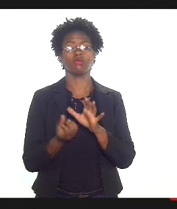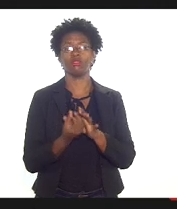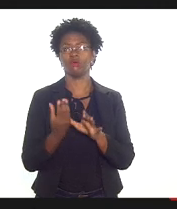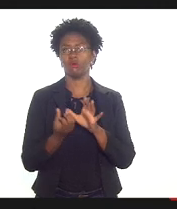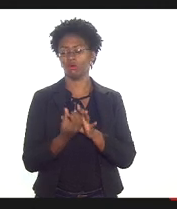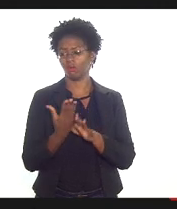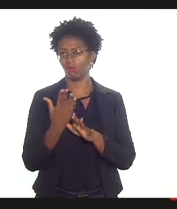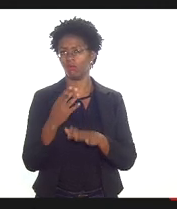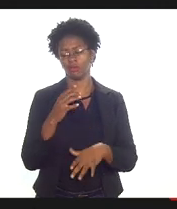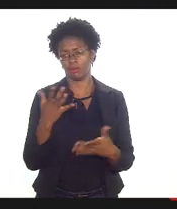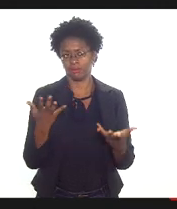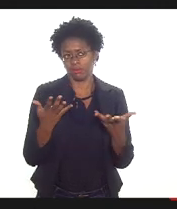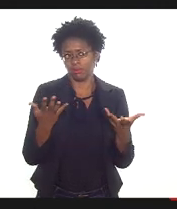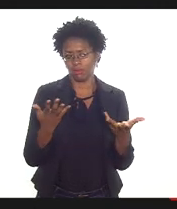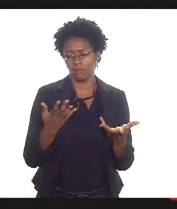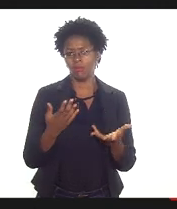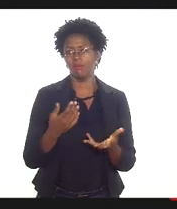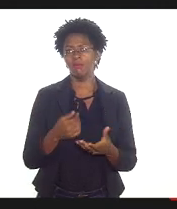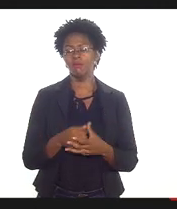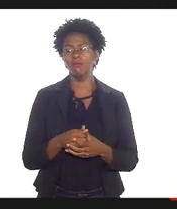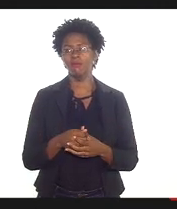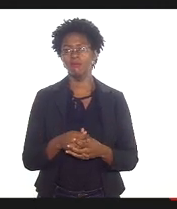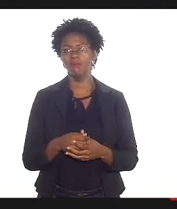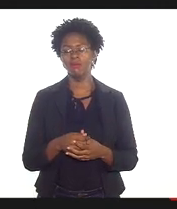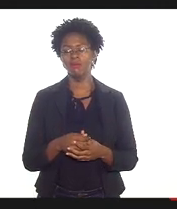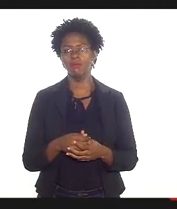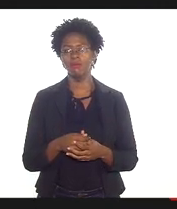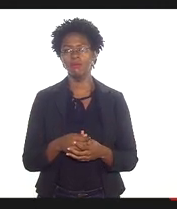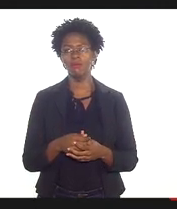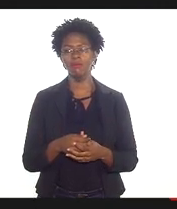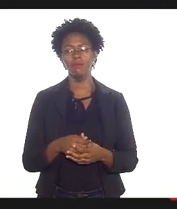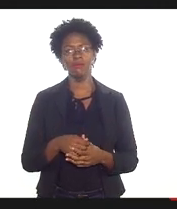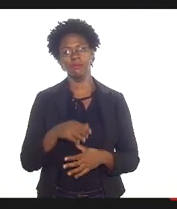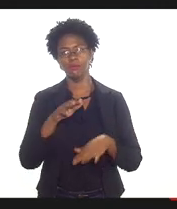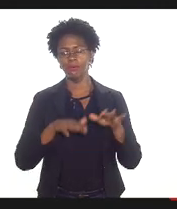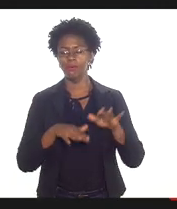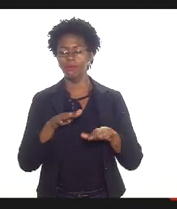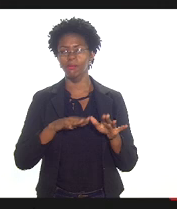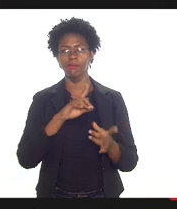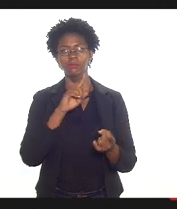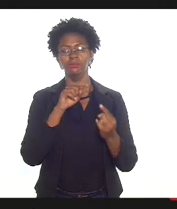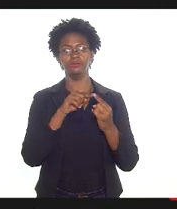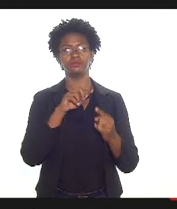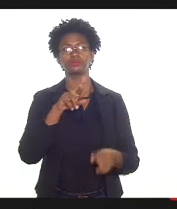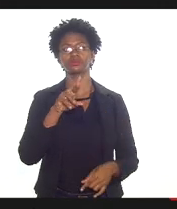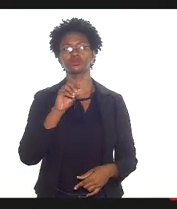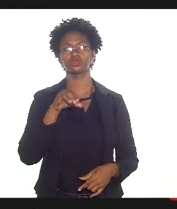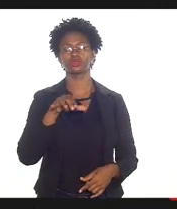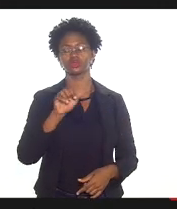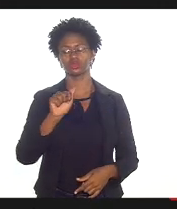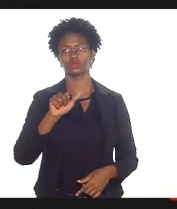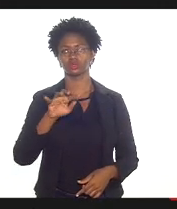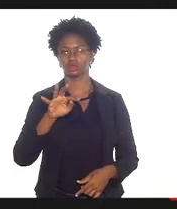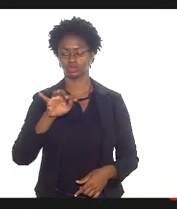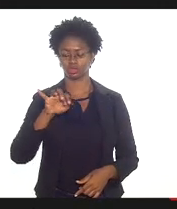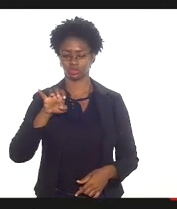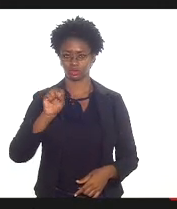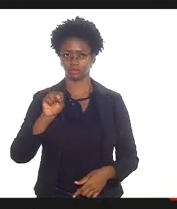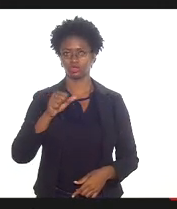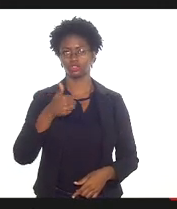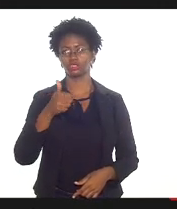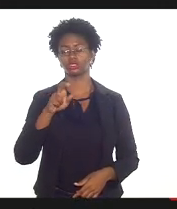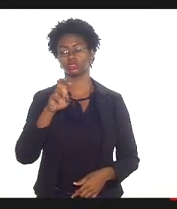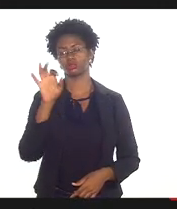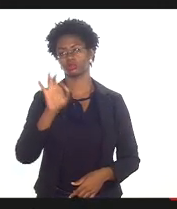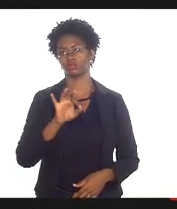que, vamos dizer assim, que estará sujeita ao royalty de 15%. Não